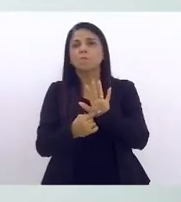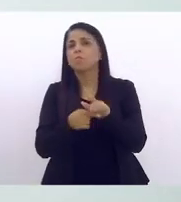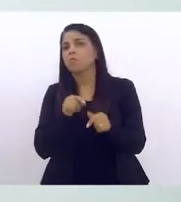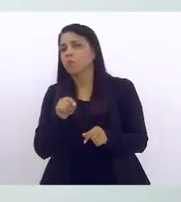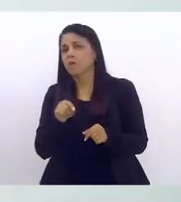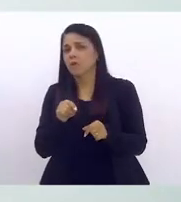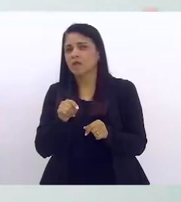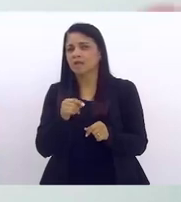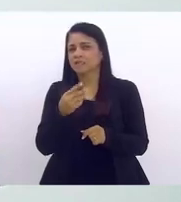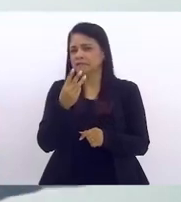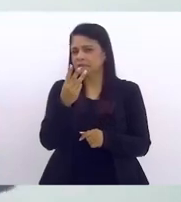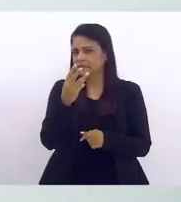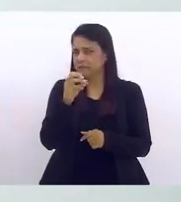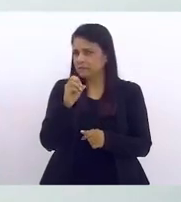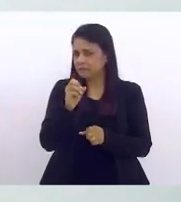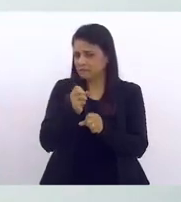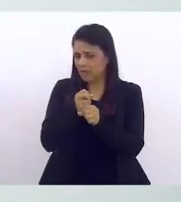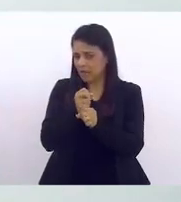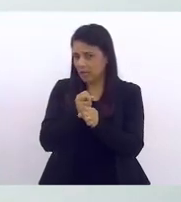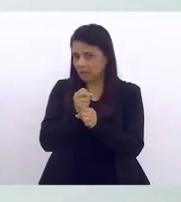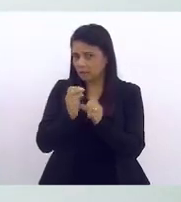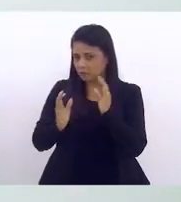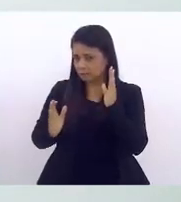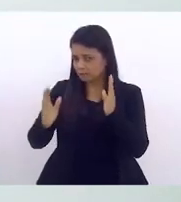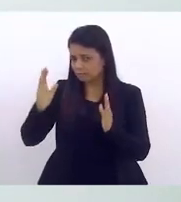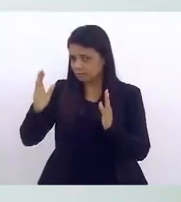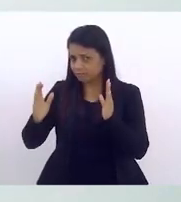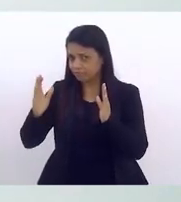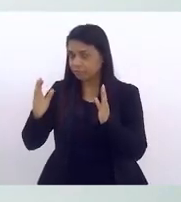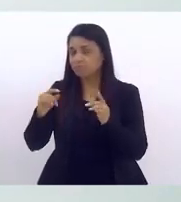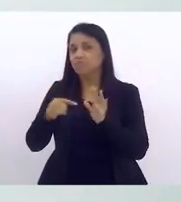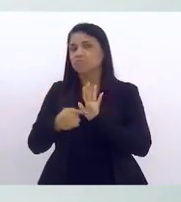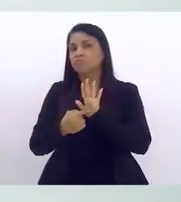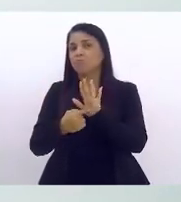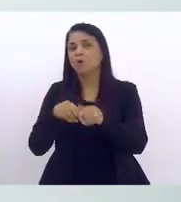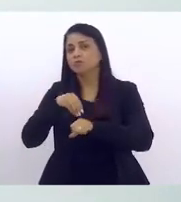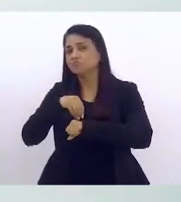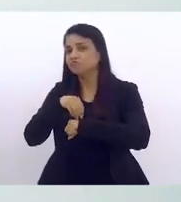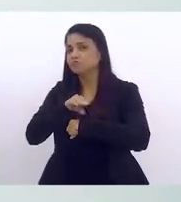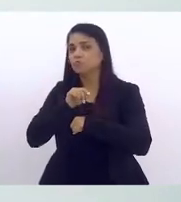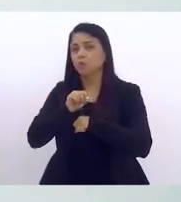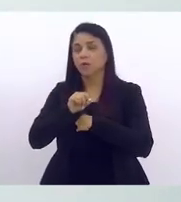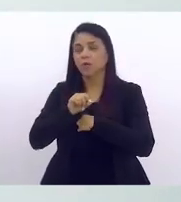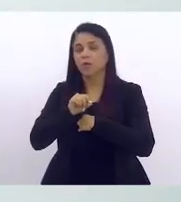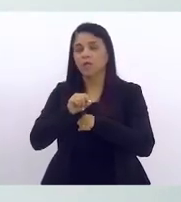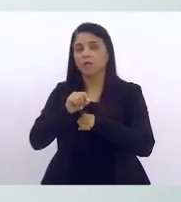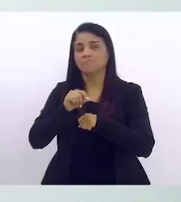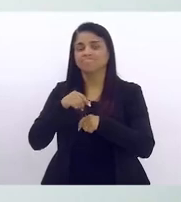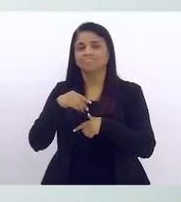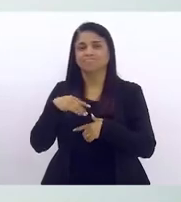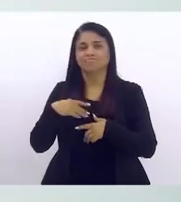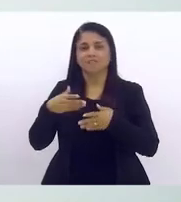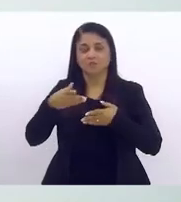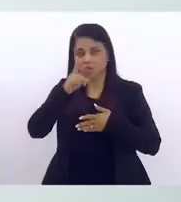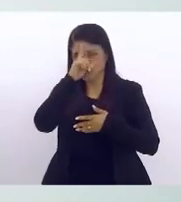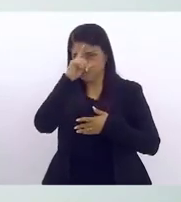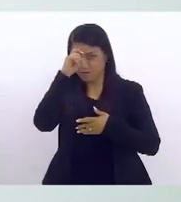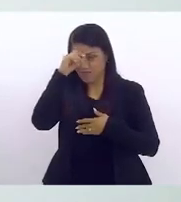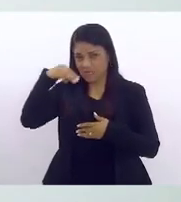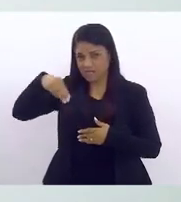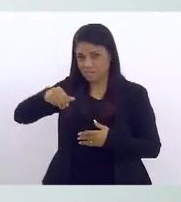nos últimos 30 anos, esse estado apresenta indicadores de razão de mortalidade materna muito ruins. E,